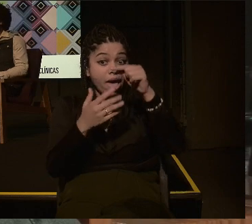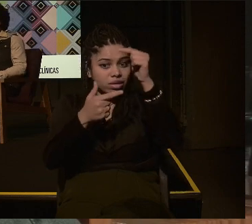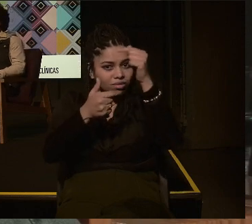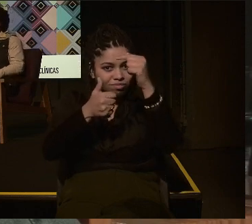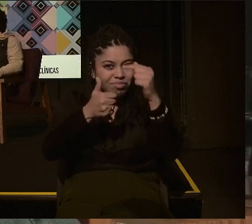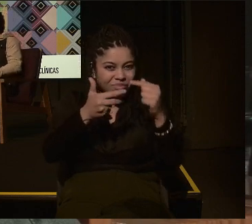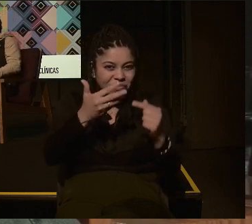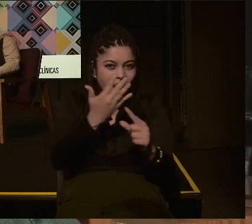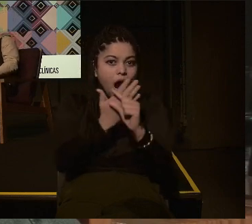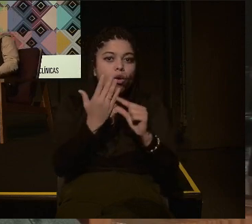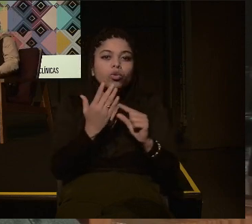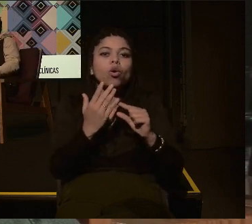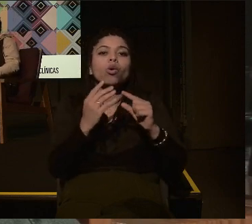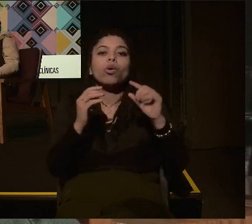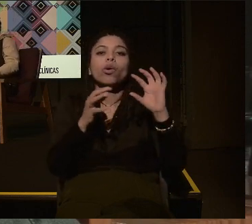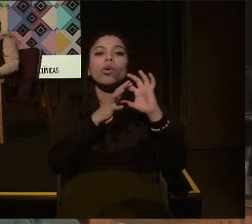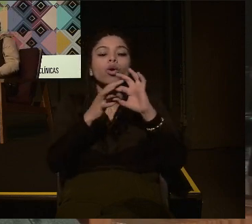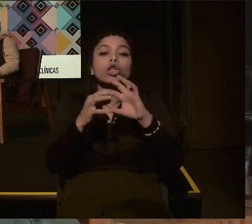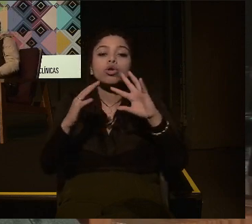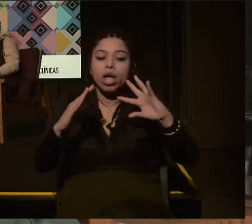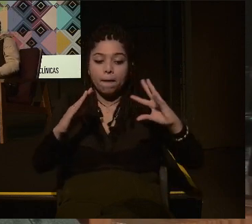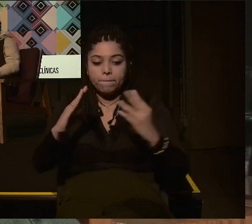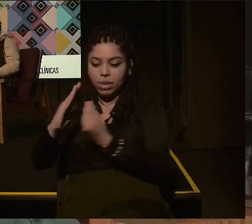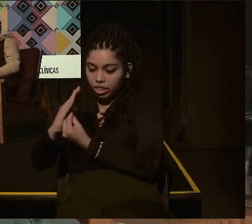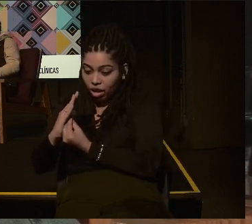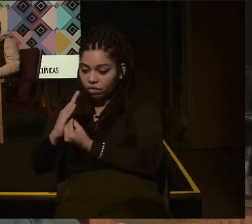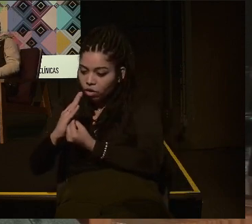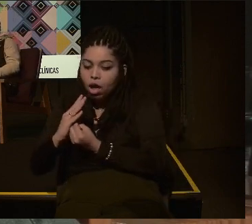essa metáfora de liberdade.